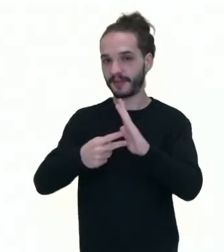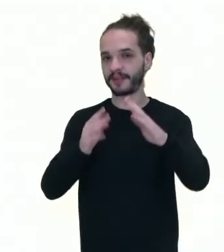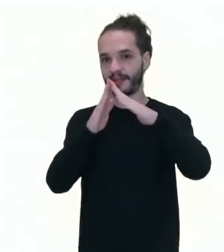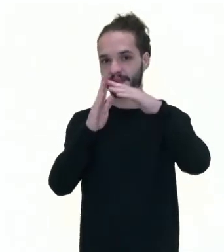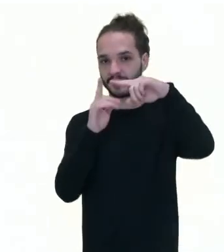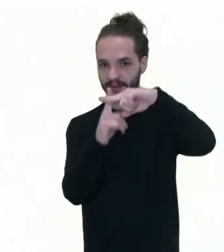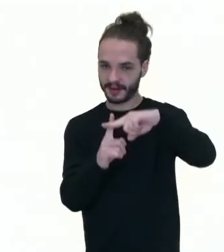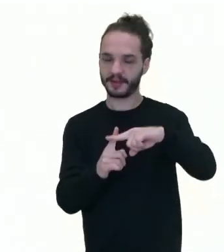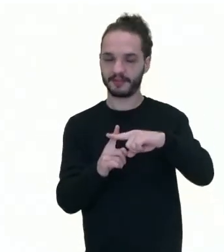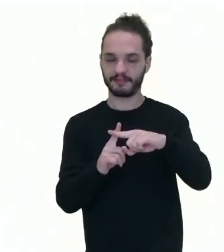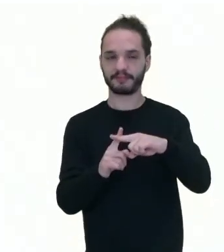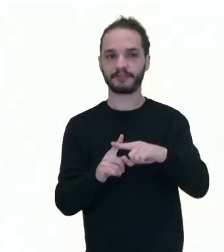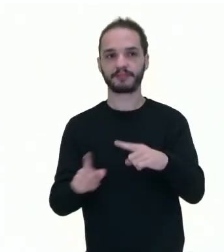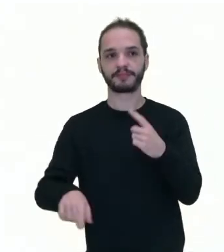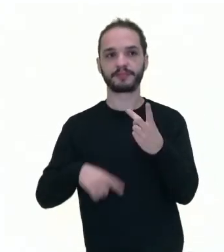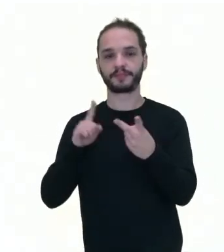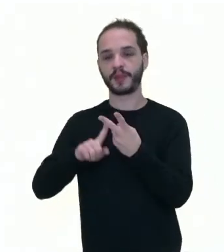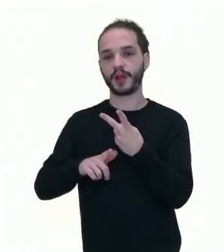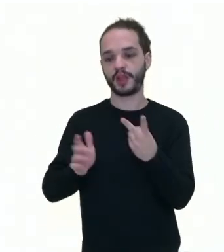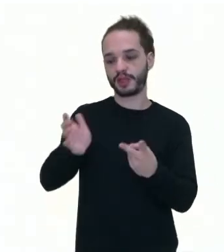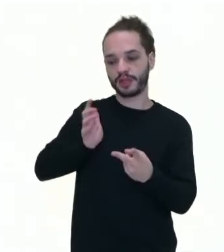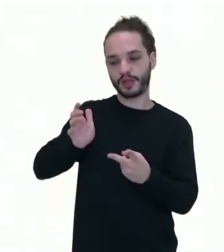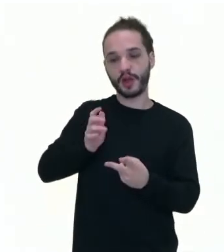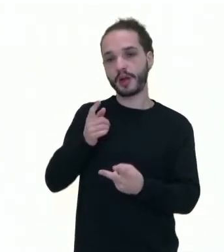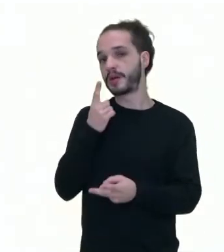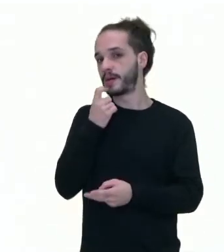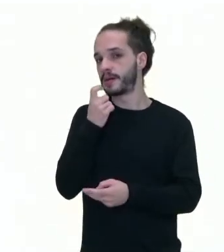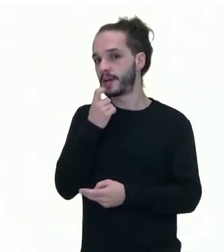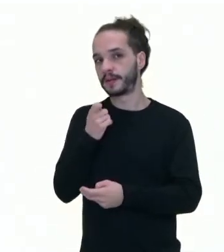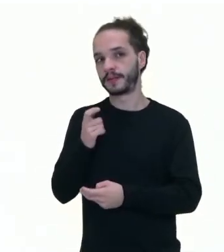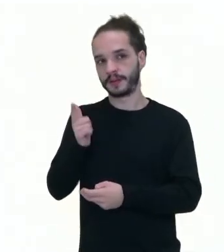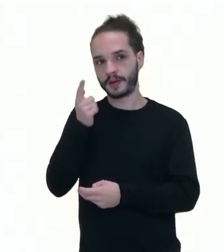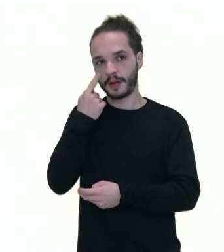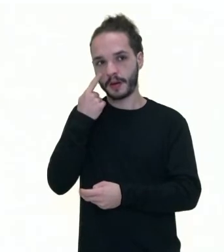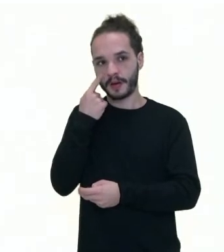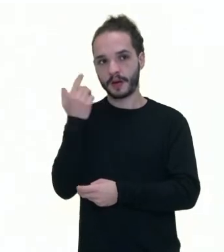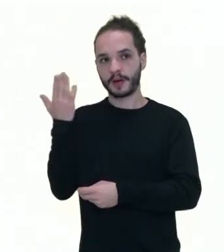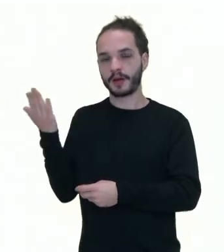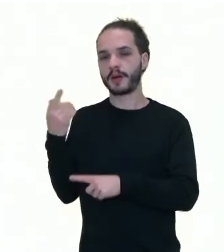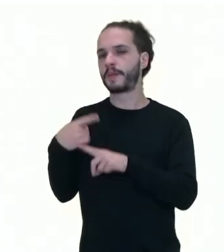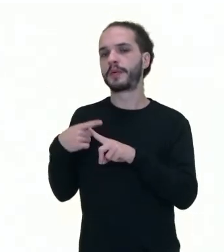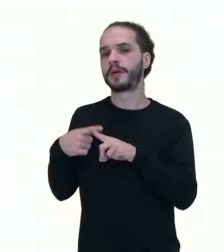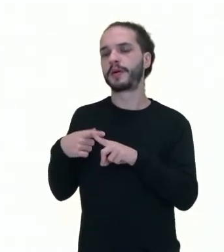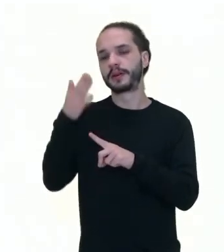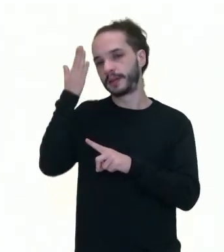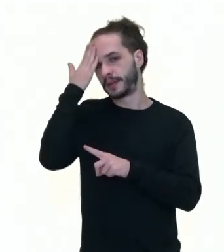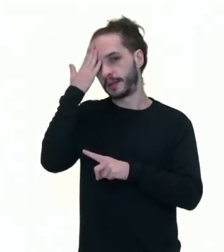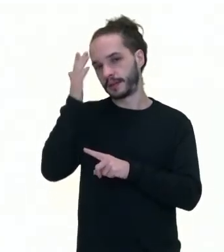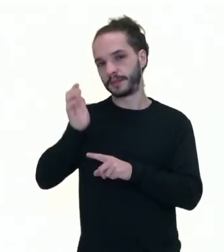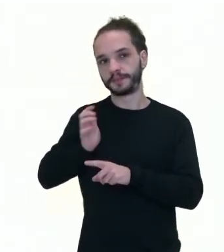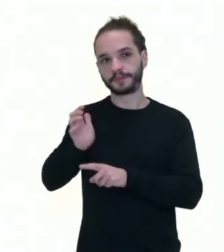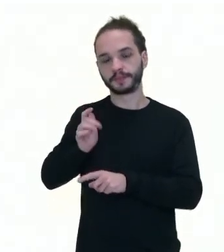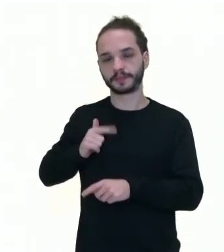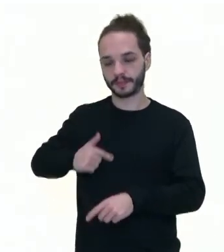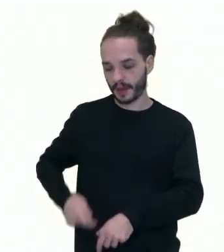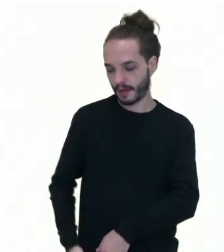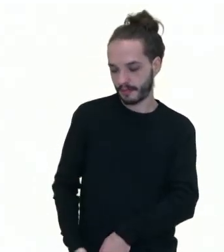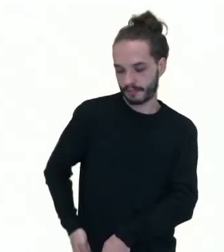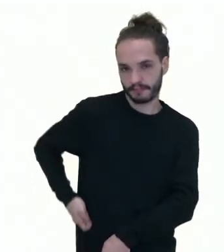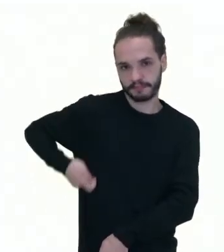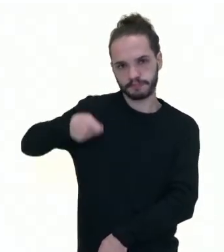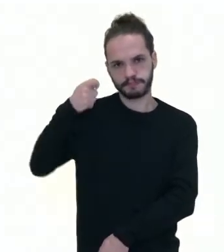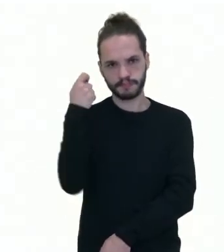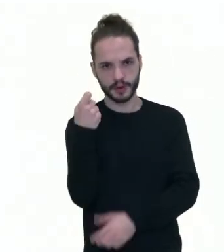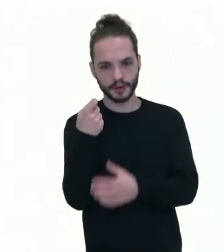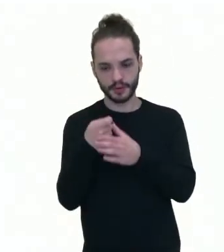o clero, né? E a nobreza de vermelho. Por que eu sei que é nobreza? Nós temos a espada, as